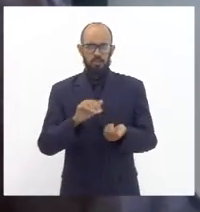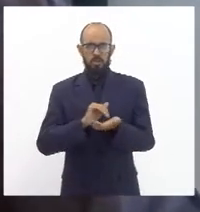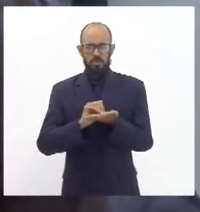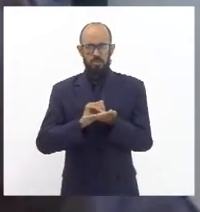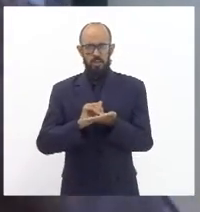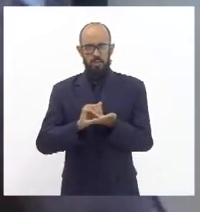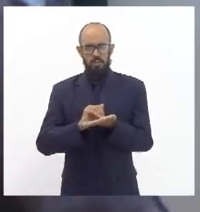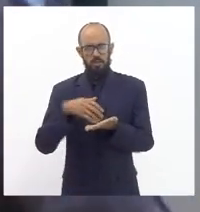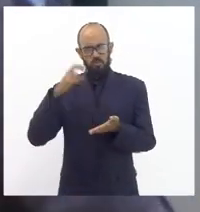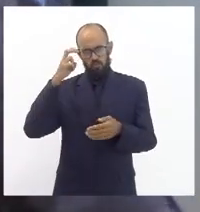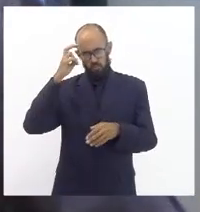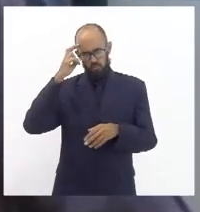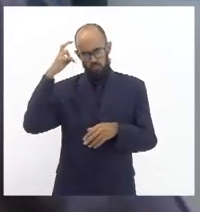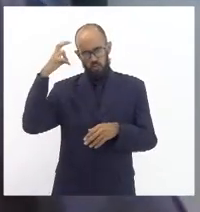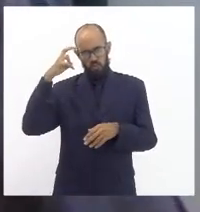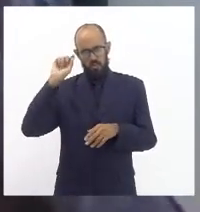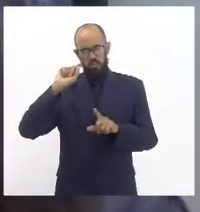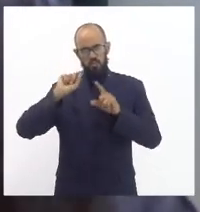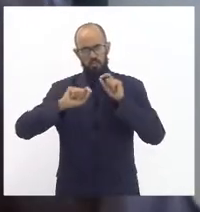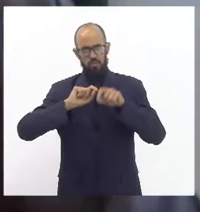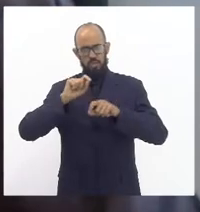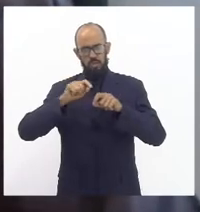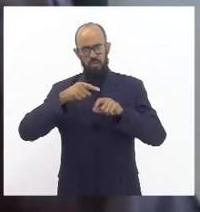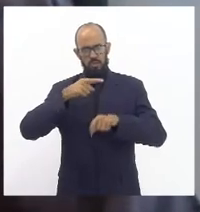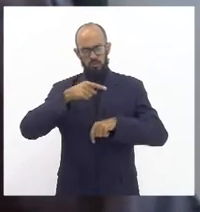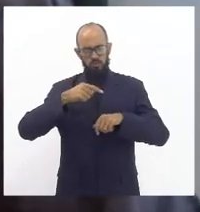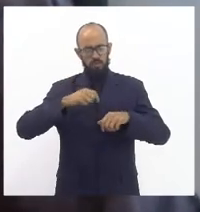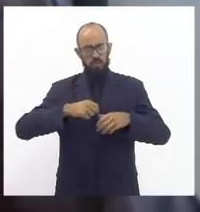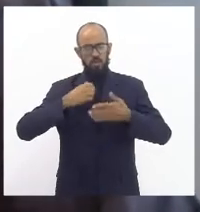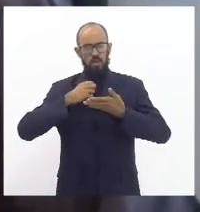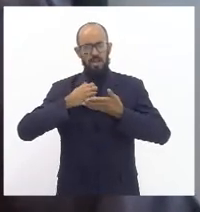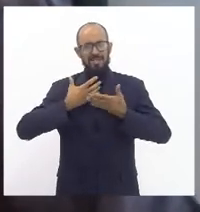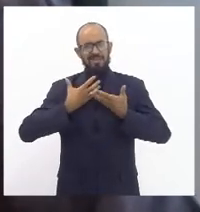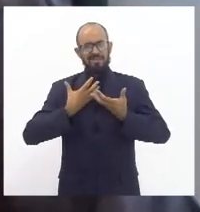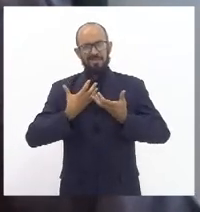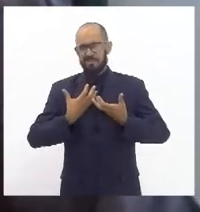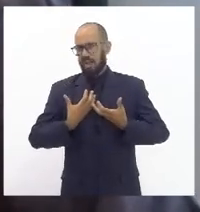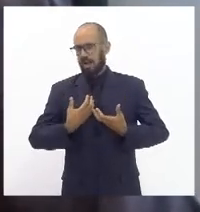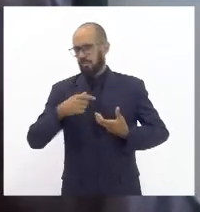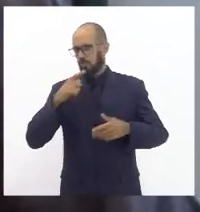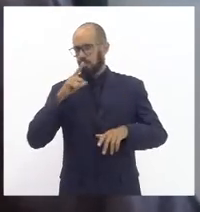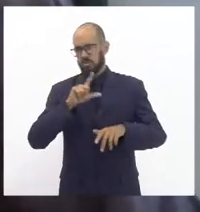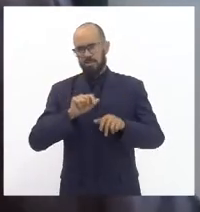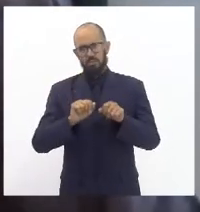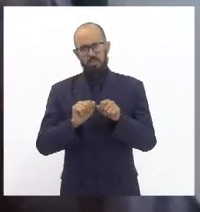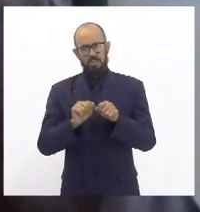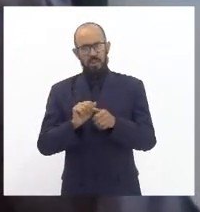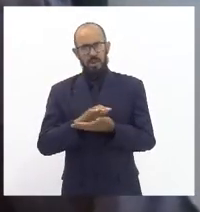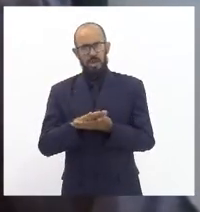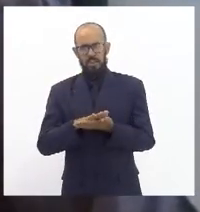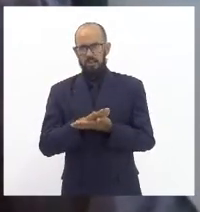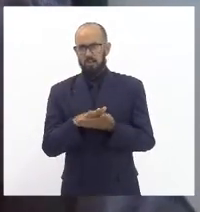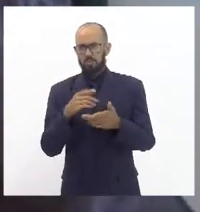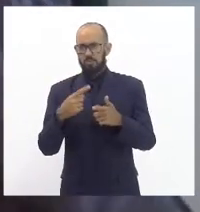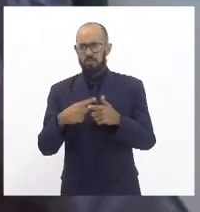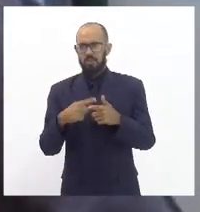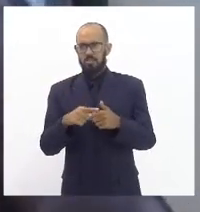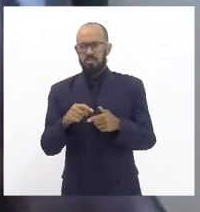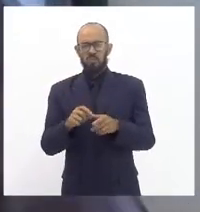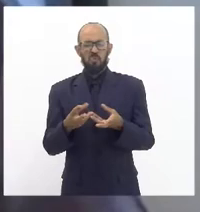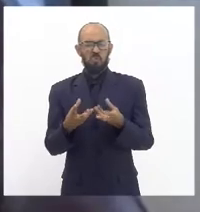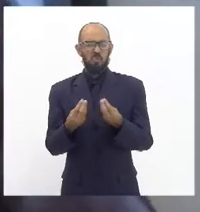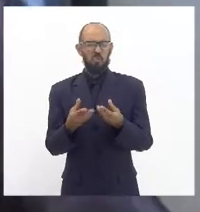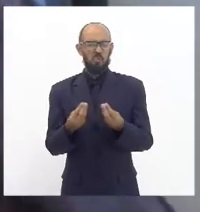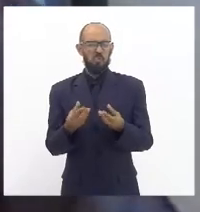Cultura ficam assoberbados não conseguem fazer nada são centenas de projetos cada um com